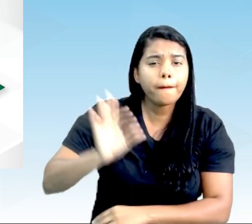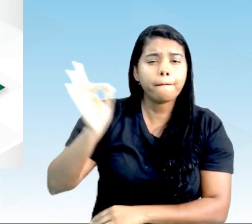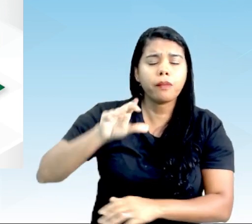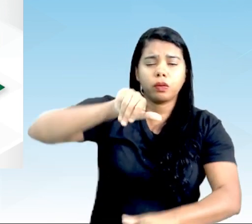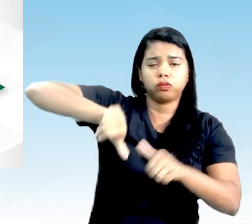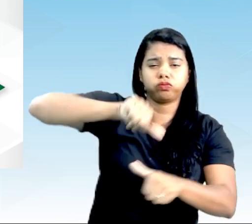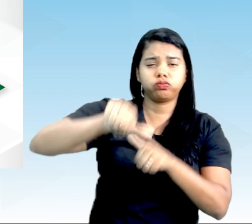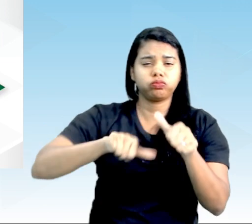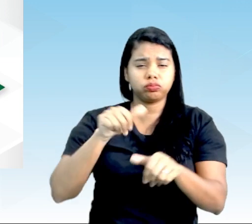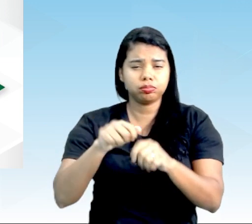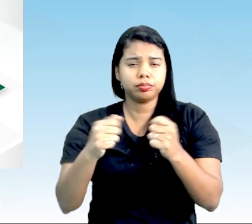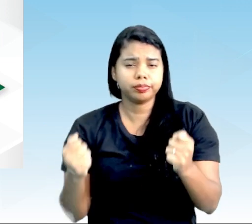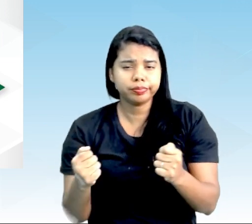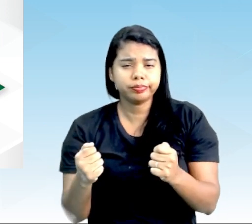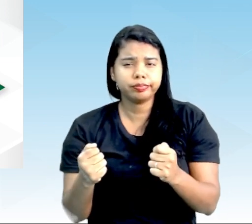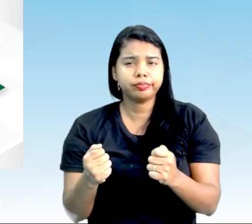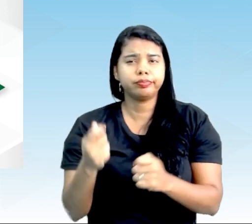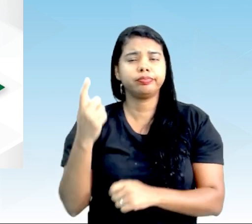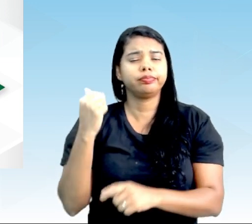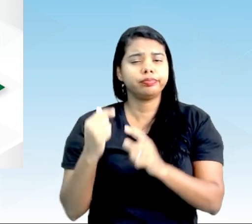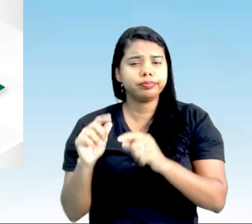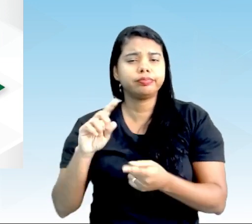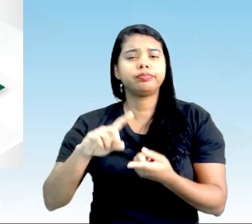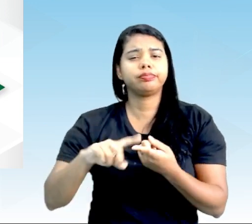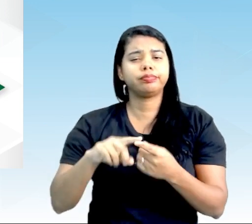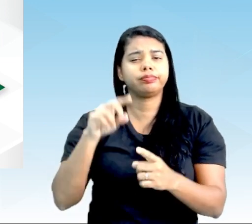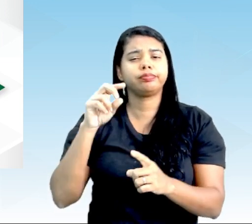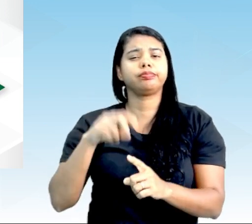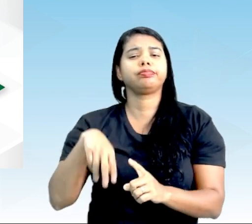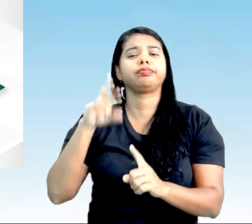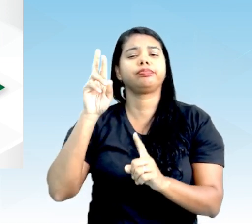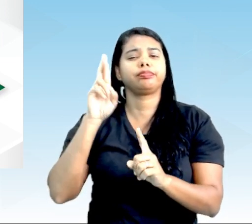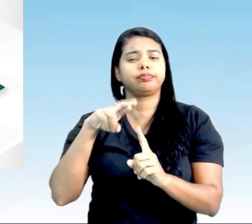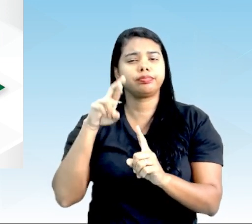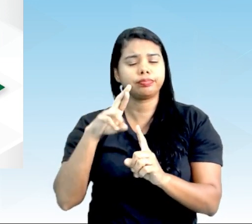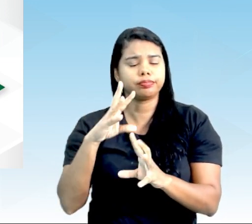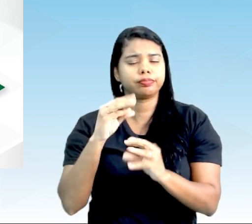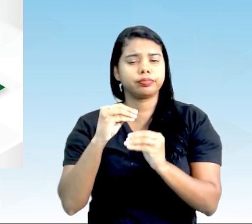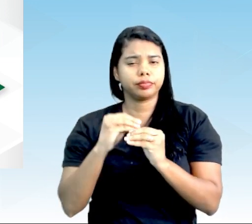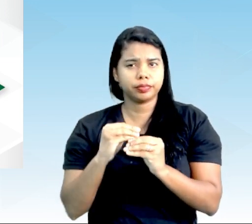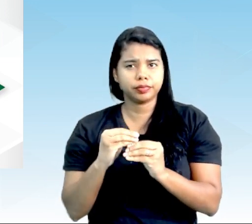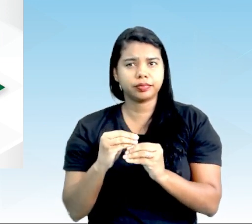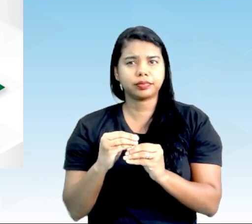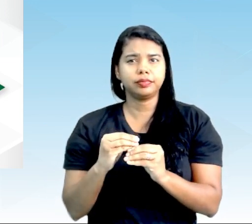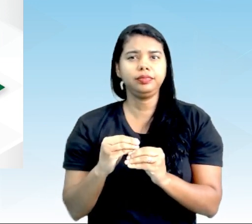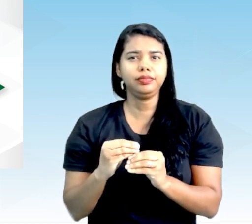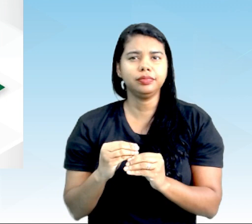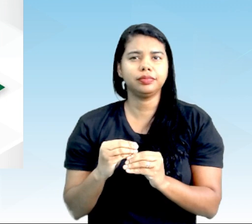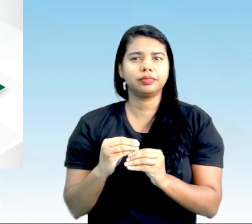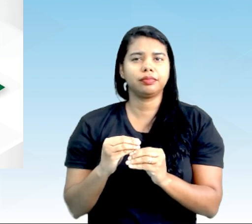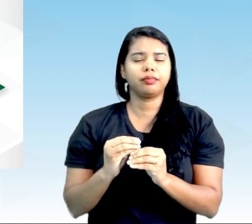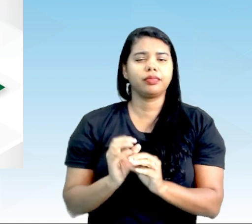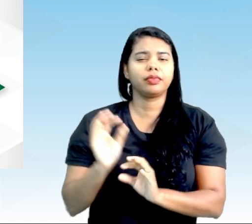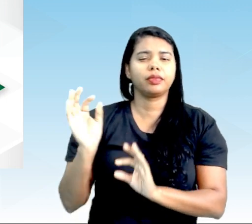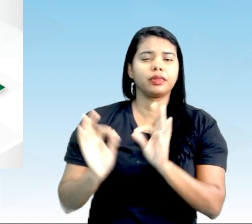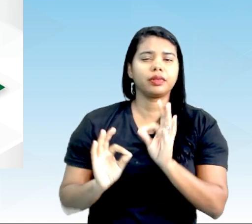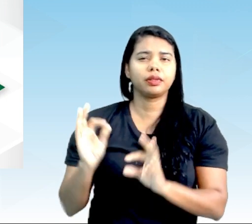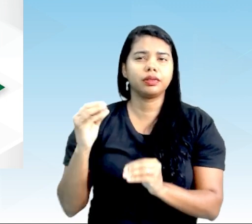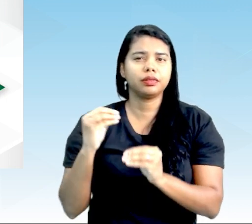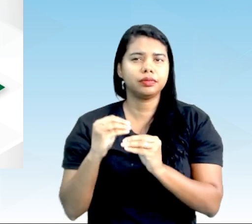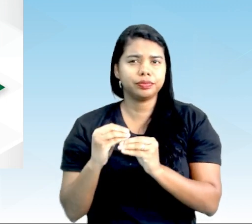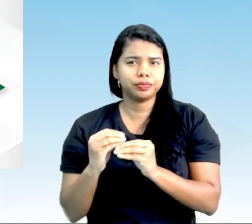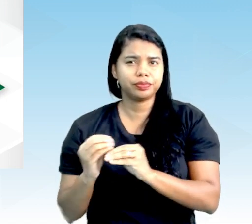mudou o sistema de referência para medição e